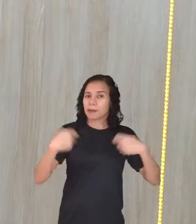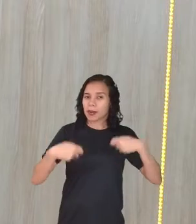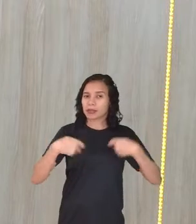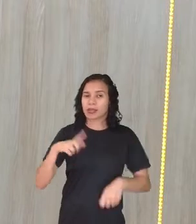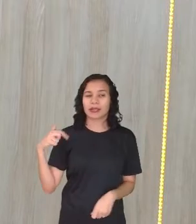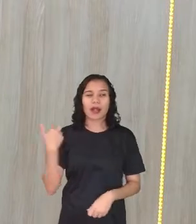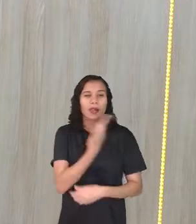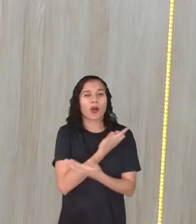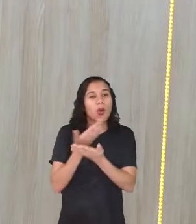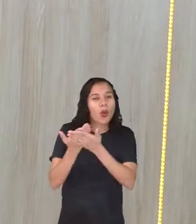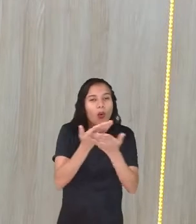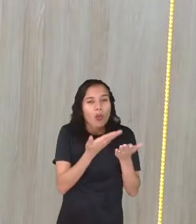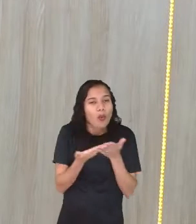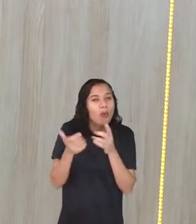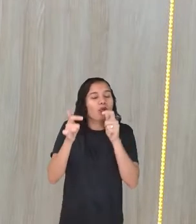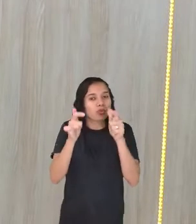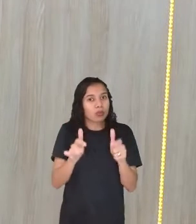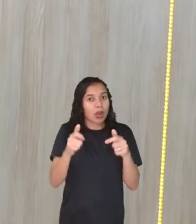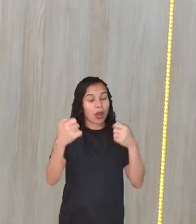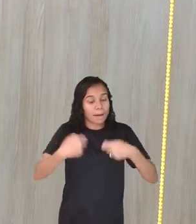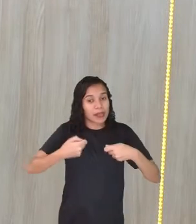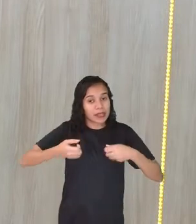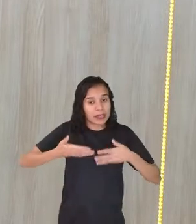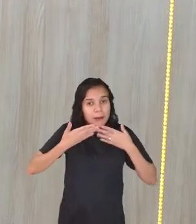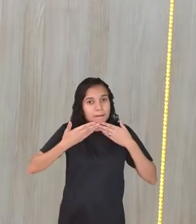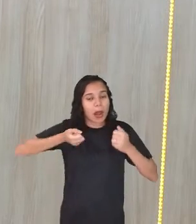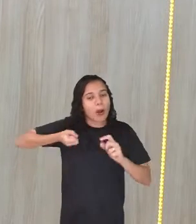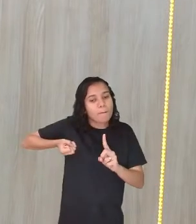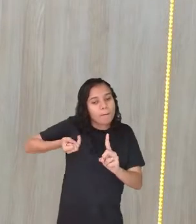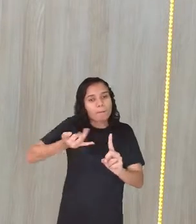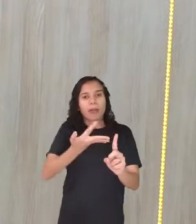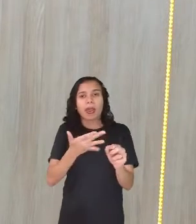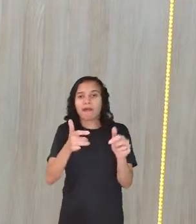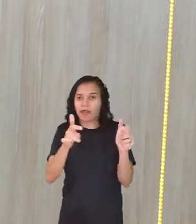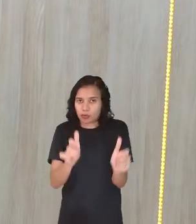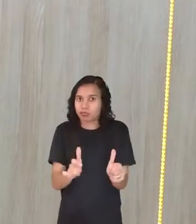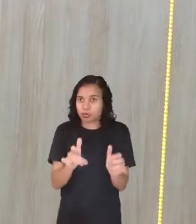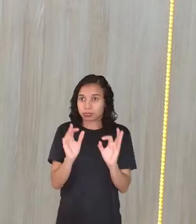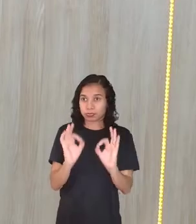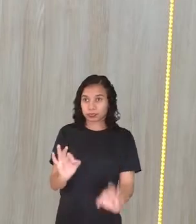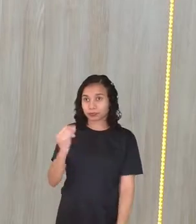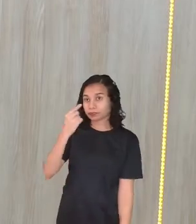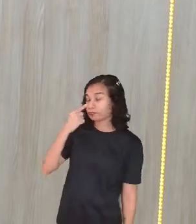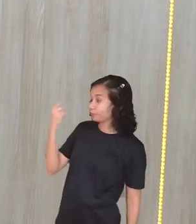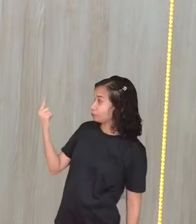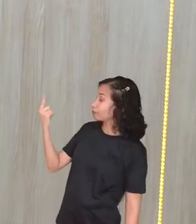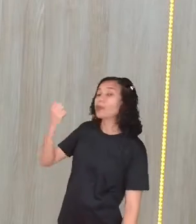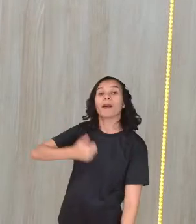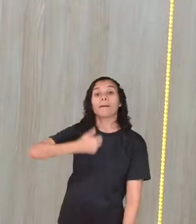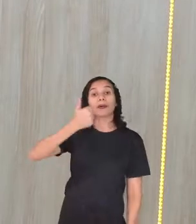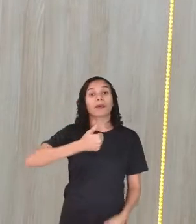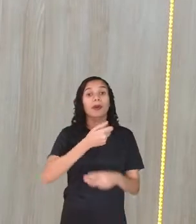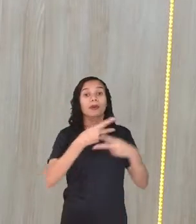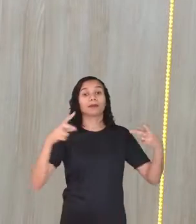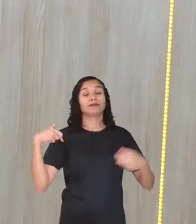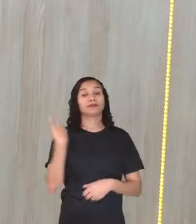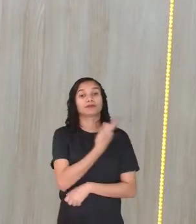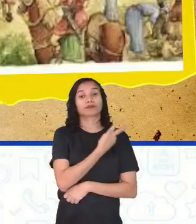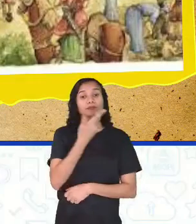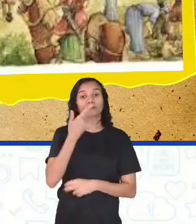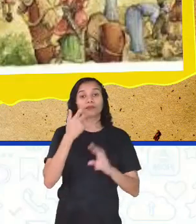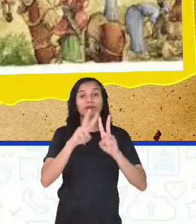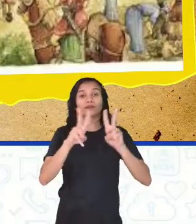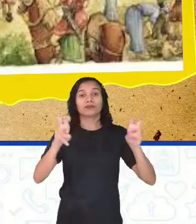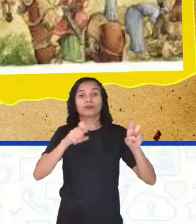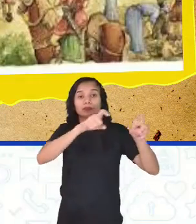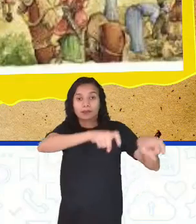faça o estudo do ambiente. Tem que ser favorável ao ambiente. Mas vamos lá. Primeira coisa que a gente vai falar é a respeito da